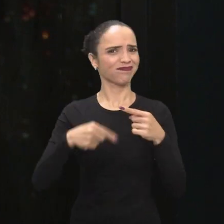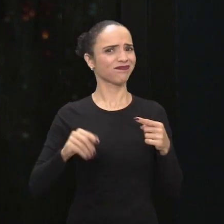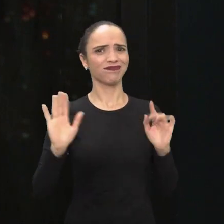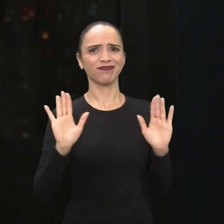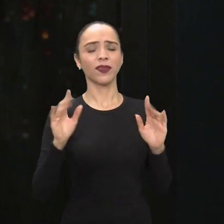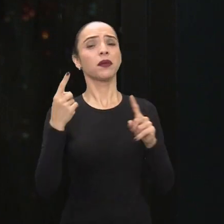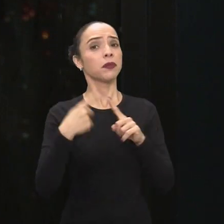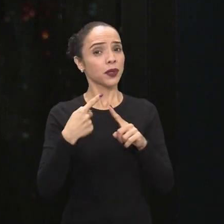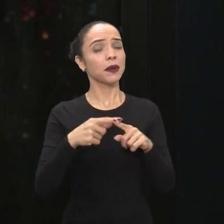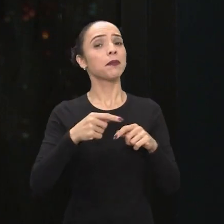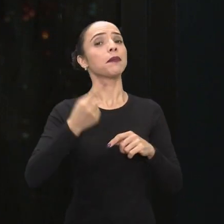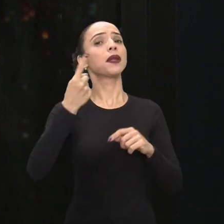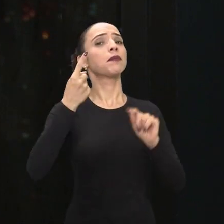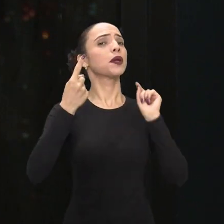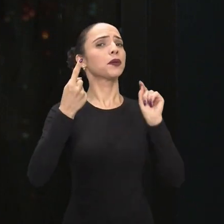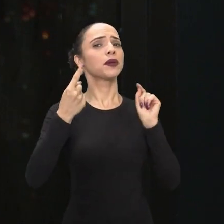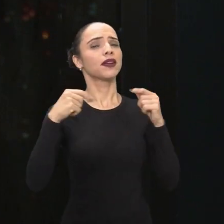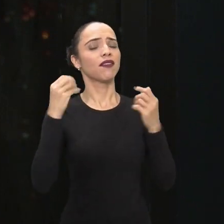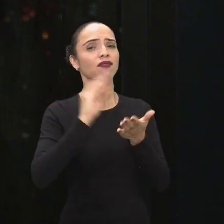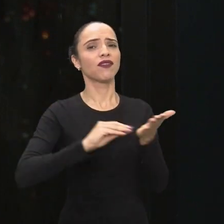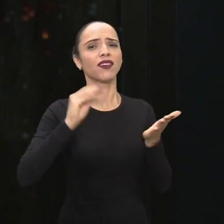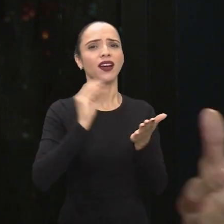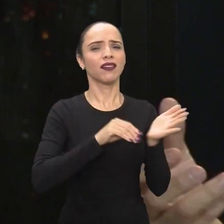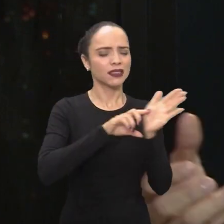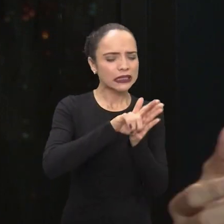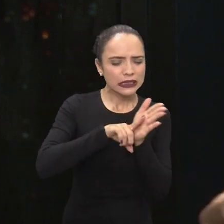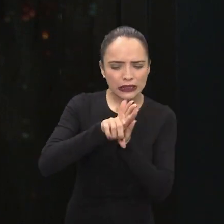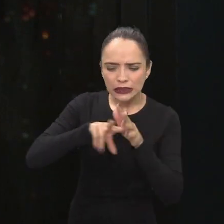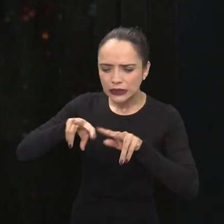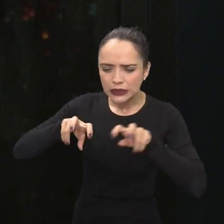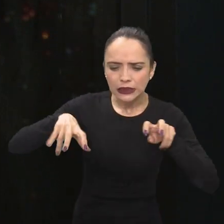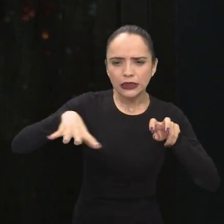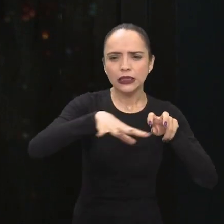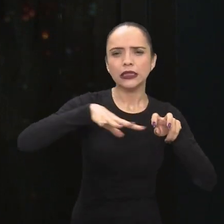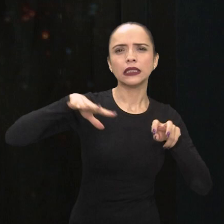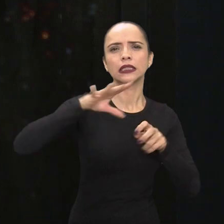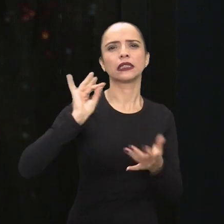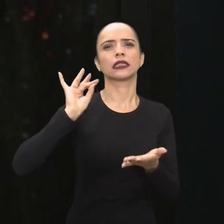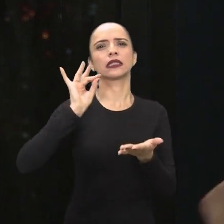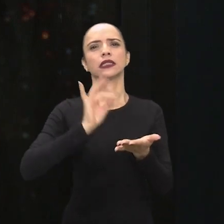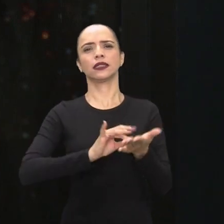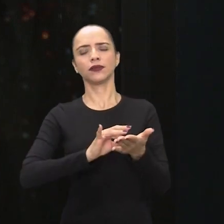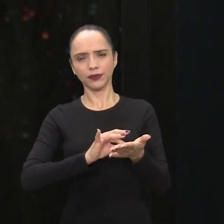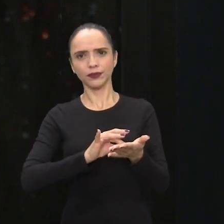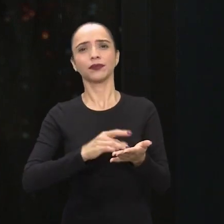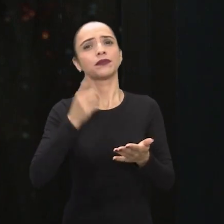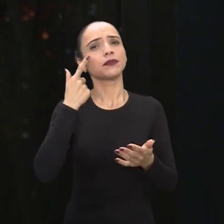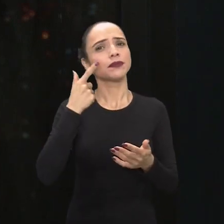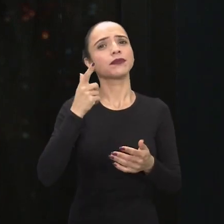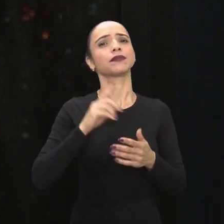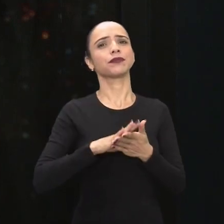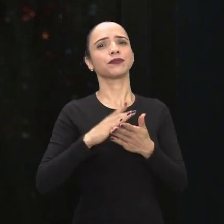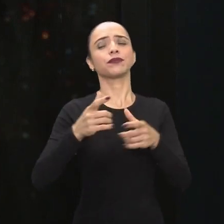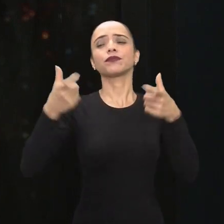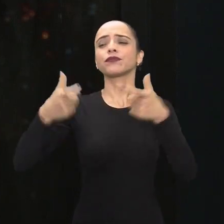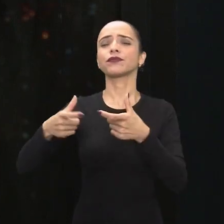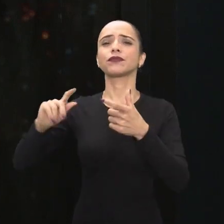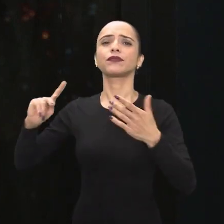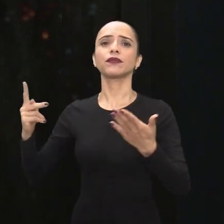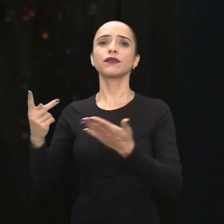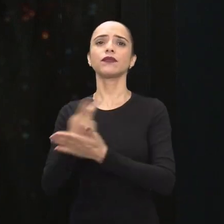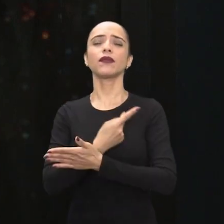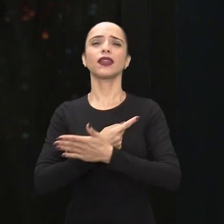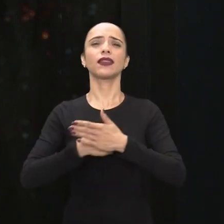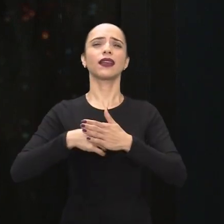de ter um real estudo né das regiões do Estado de Goiás onde que tem a ocorrência de certos crimes e outros